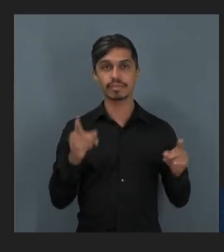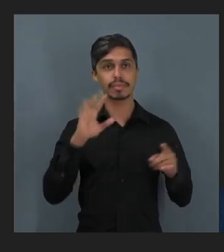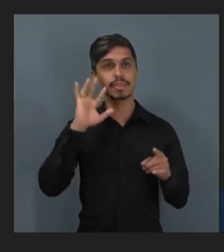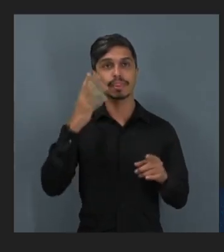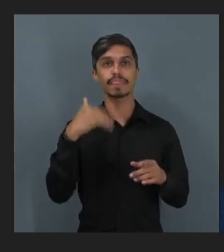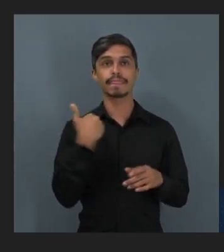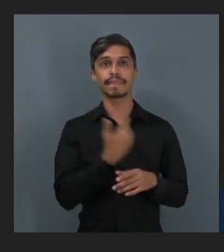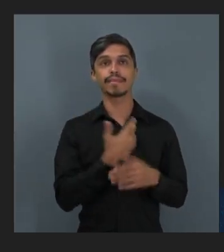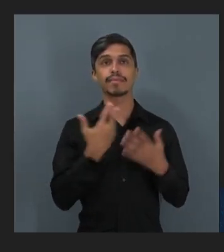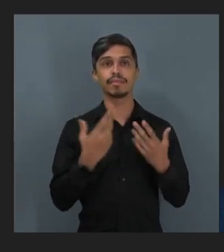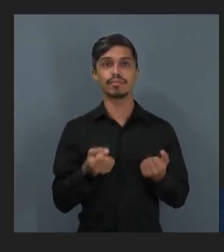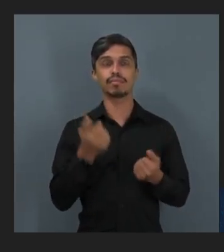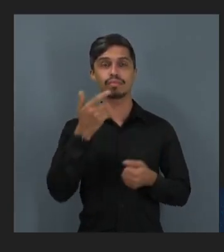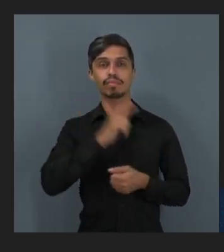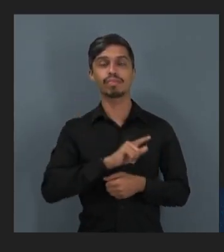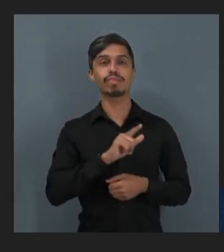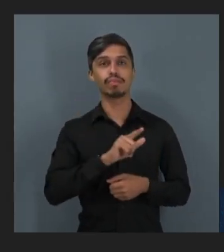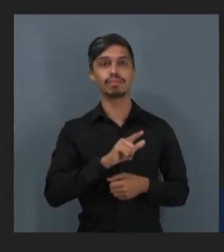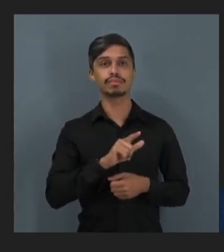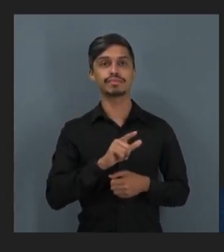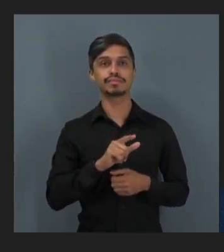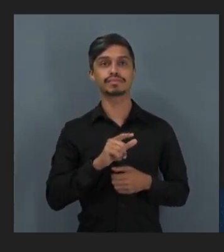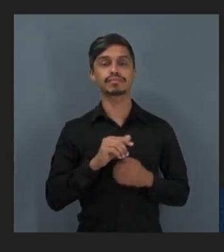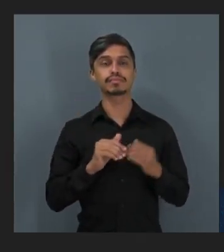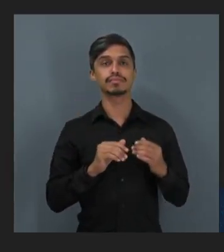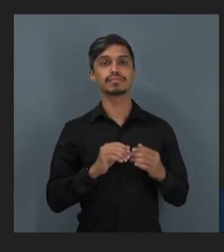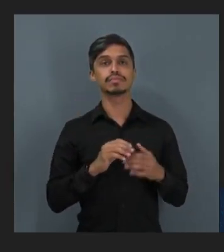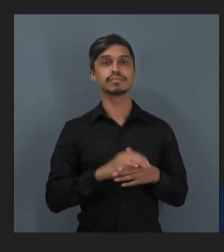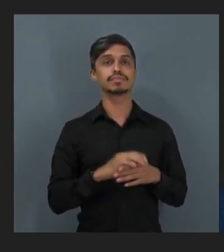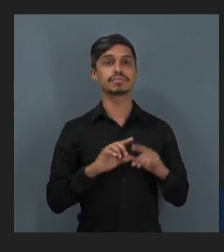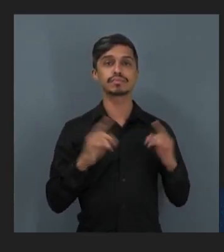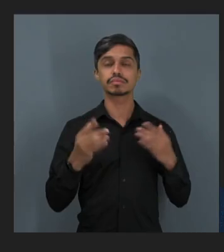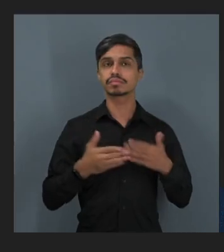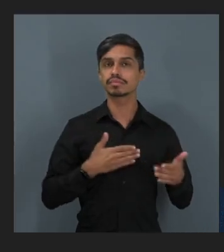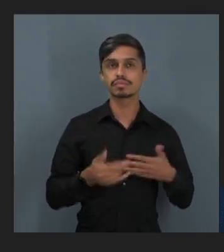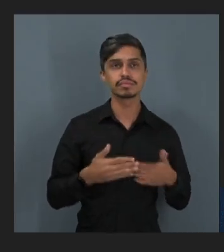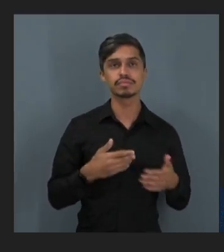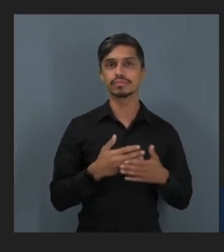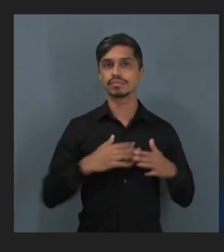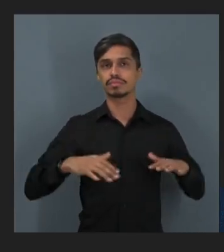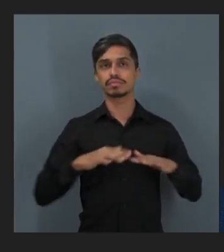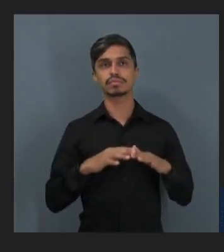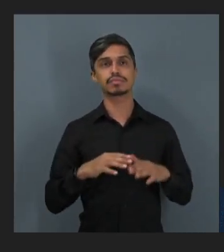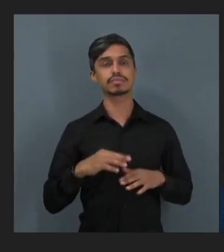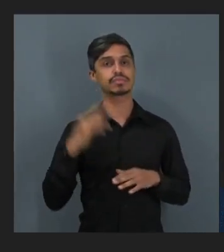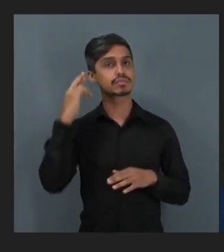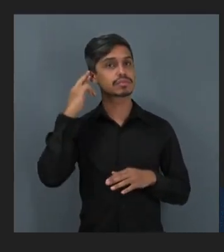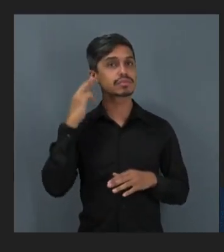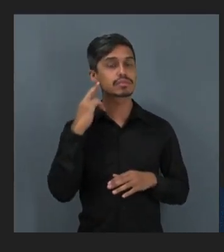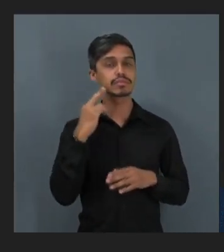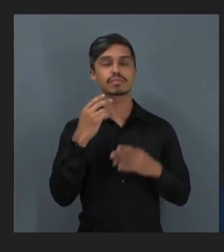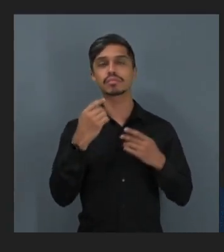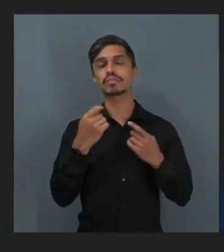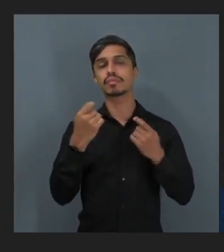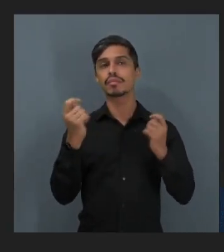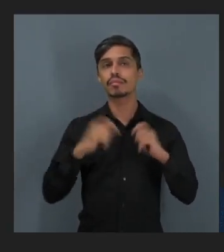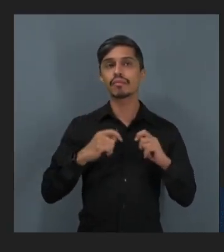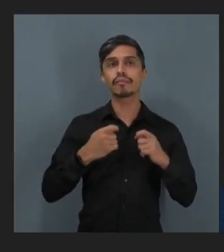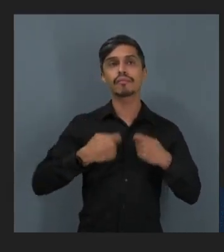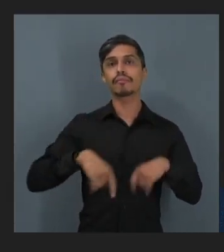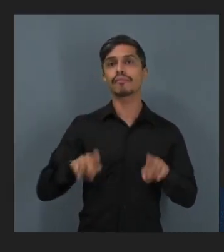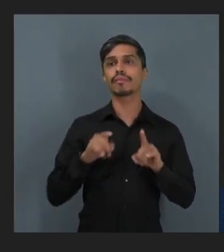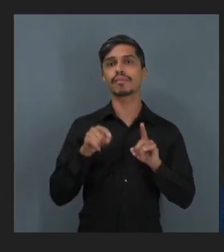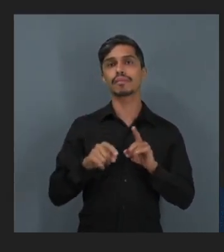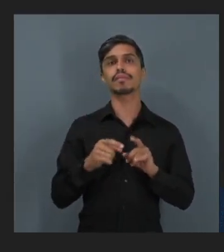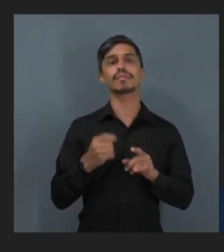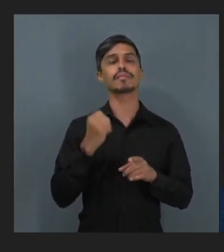vamos chegar nesse número com a graça de Deus, mas independente disso, Rodrigo Pacheco poderia nem precisar esperar esse número